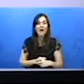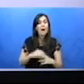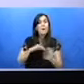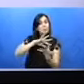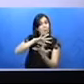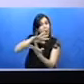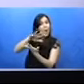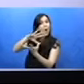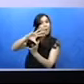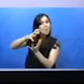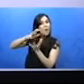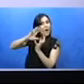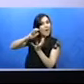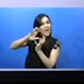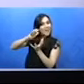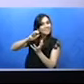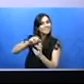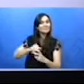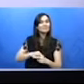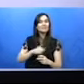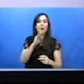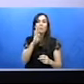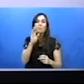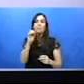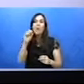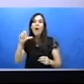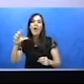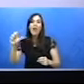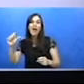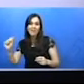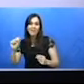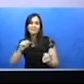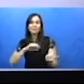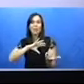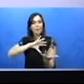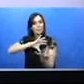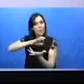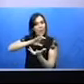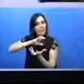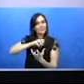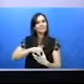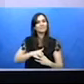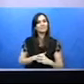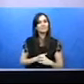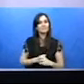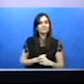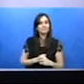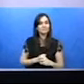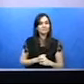Bola. E aqui temos a bola e a inicial da palavra bola.